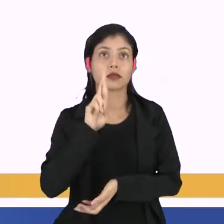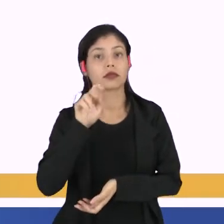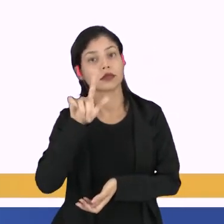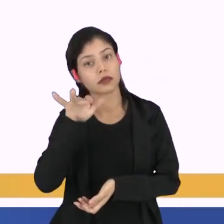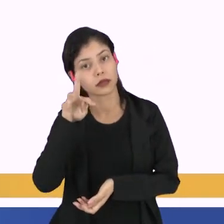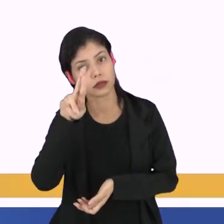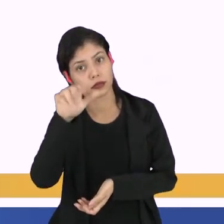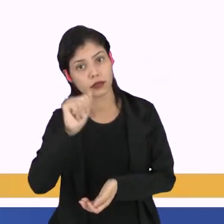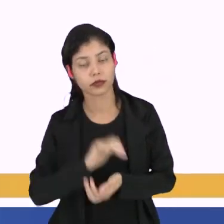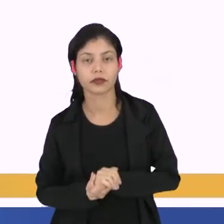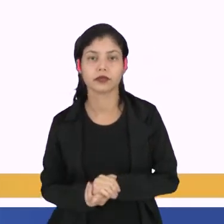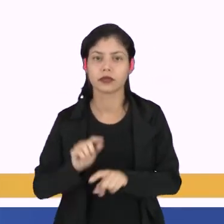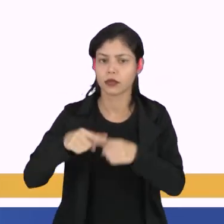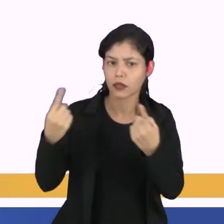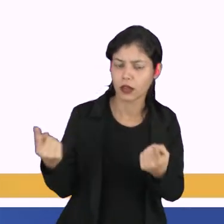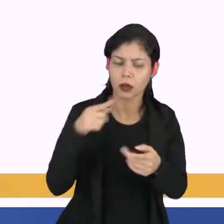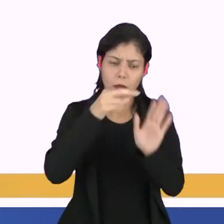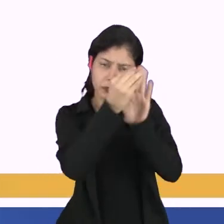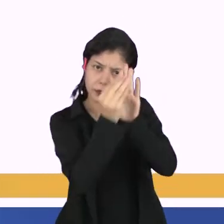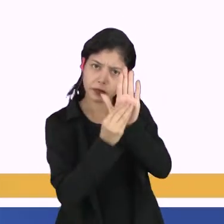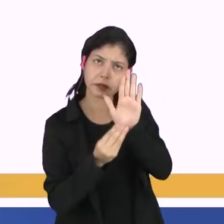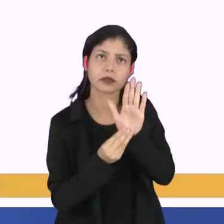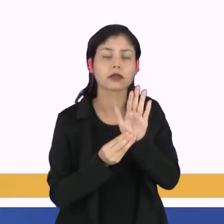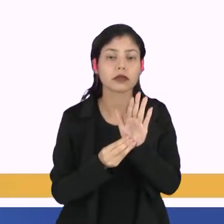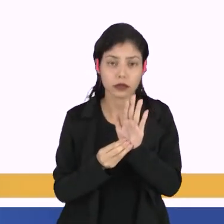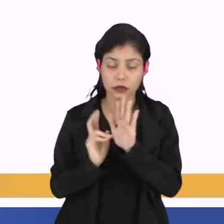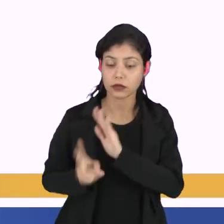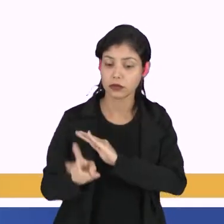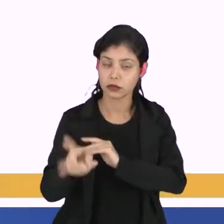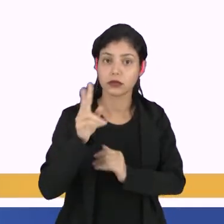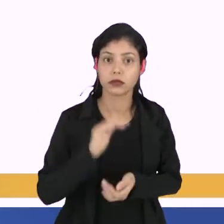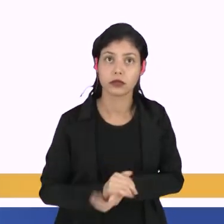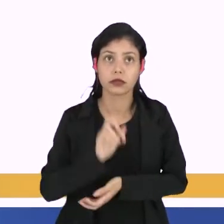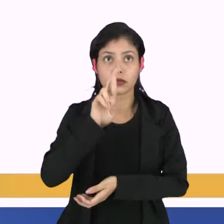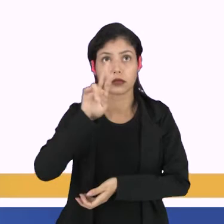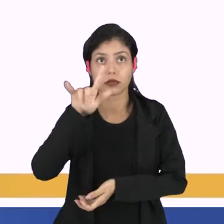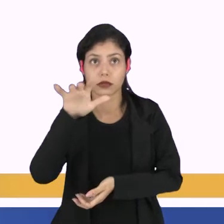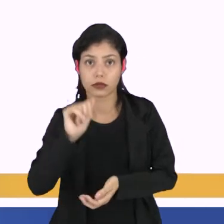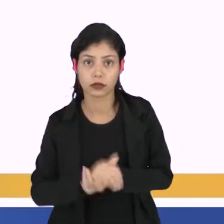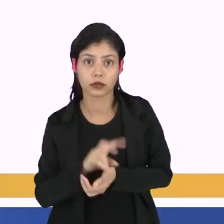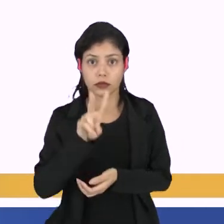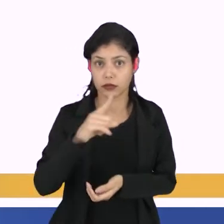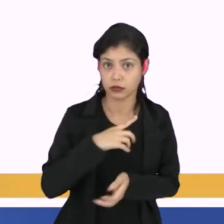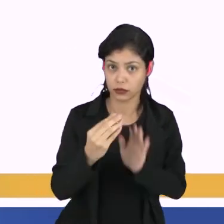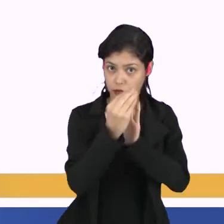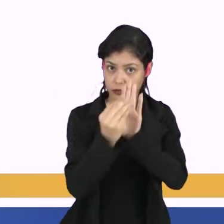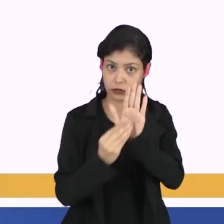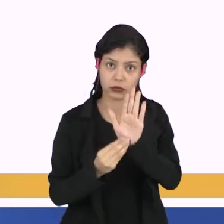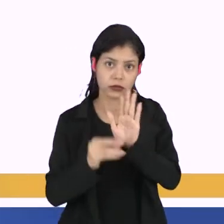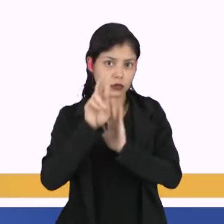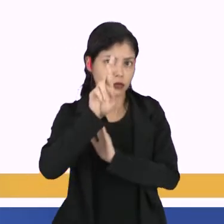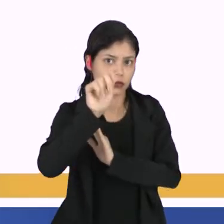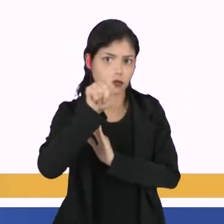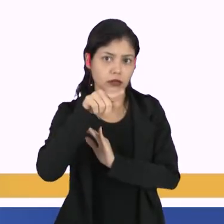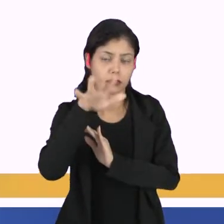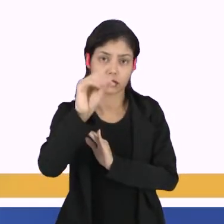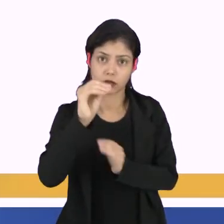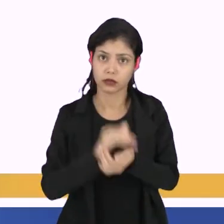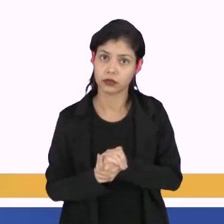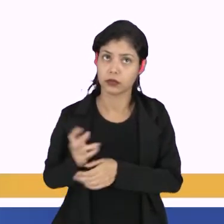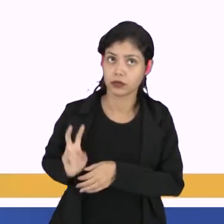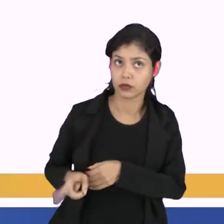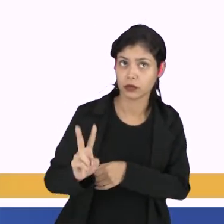relativa. Então, pela definição de frequência relativa, ela é dada pela razão entre a